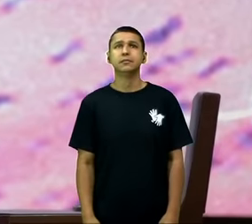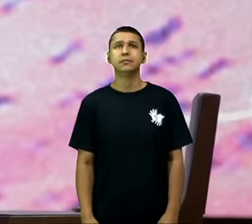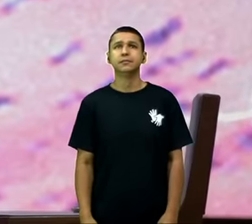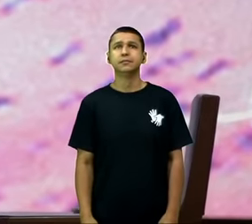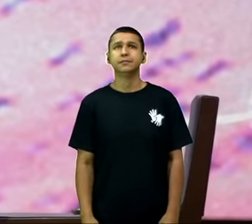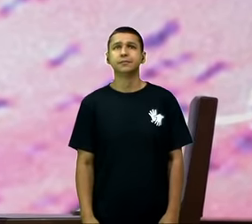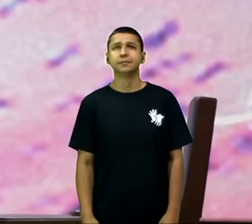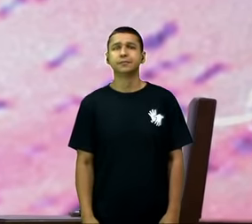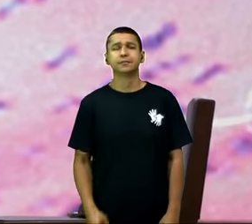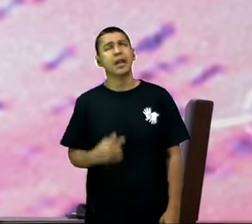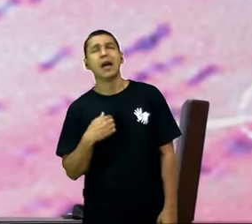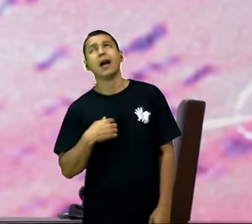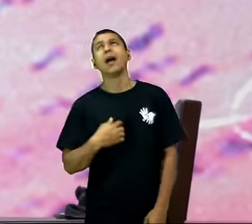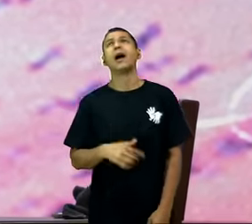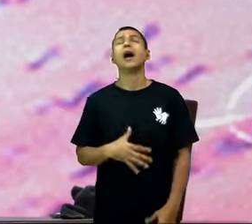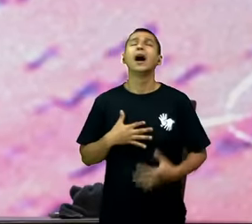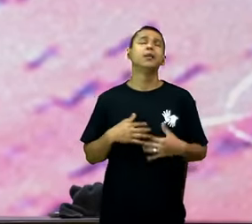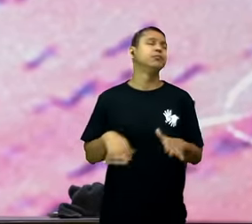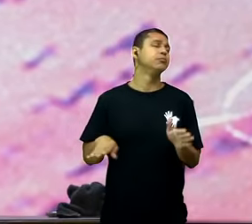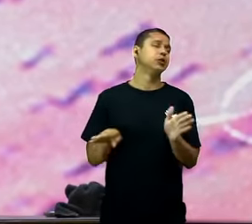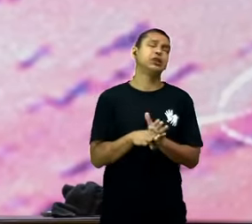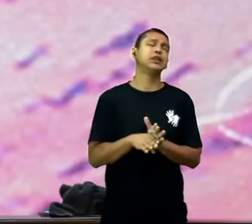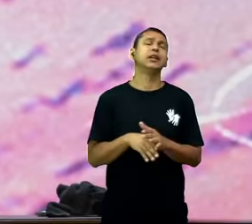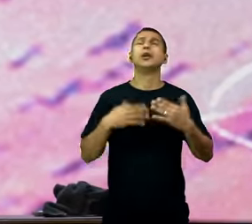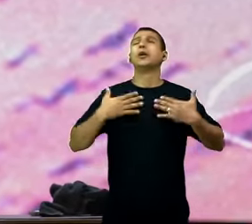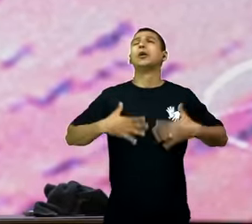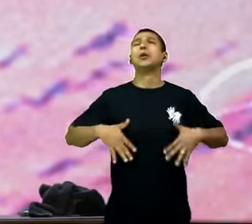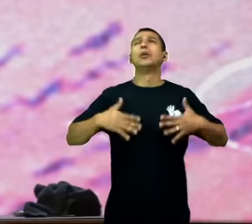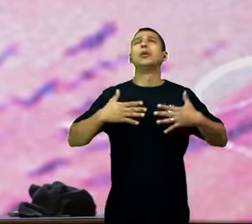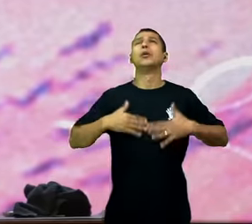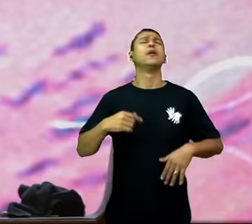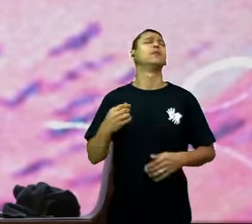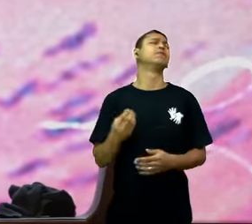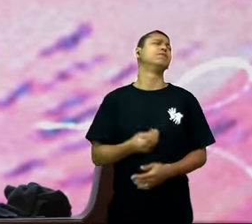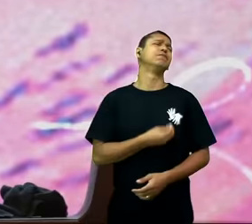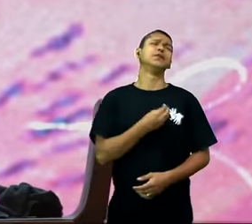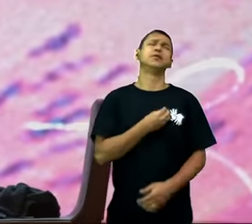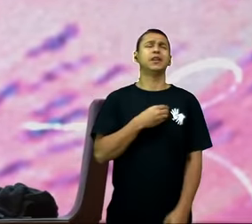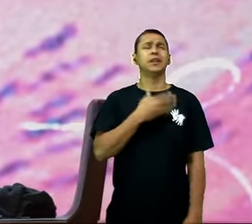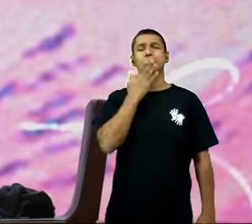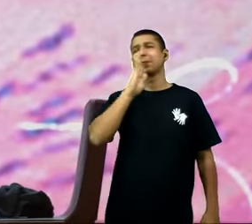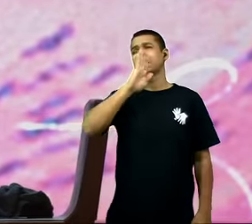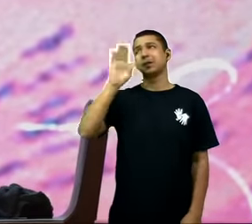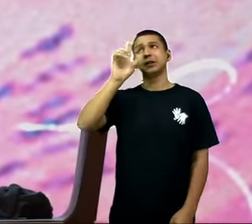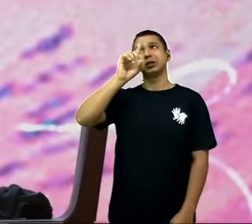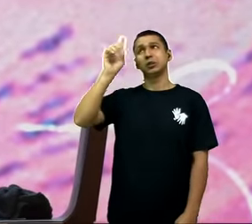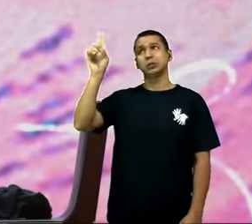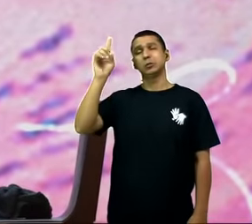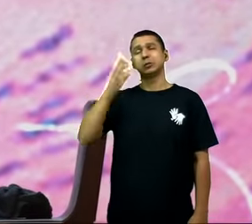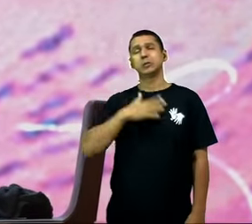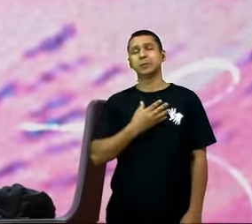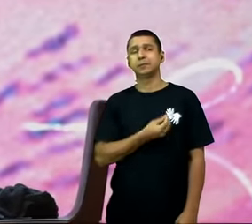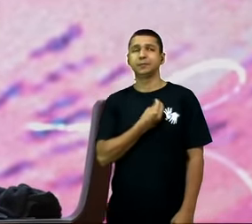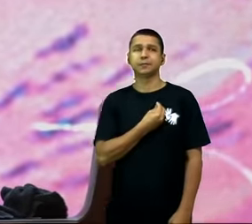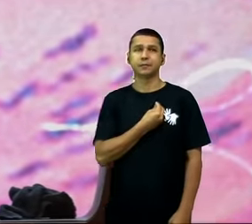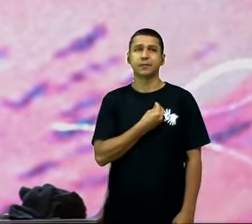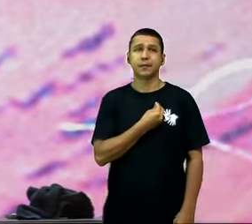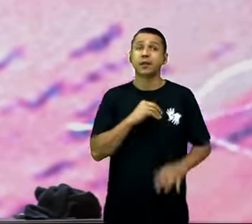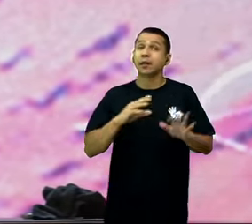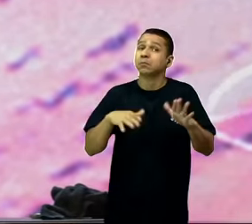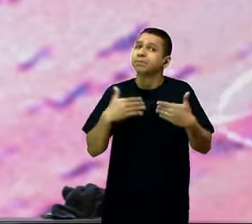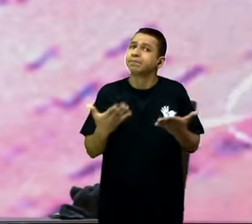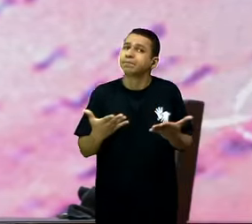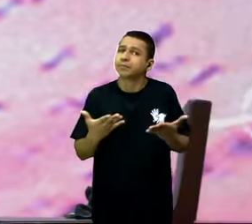Ah, eu cheguei onde eu sonhava, pastor. Graças a Deus, eu já estou vivendo a promessa de Deus para a minha vida. A impressão que tem, então, é